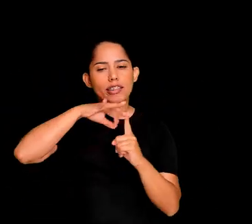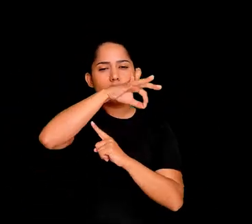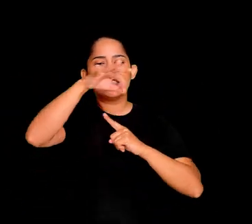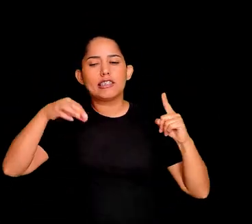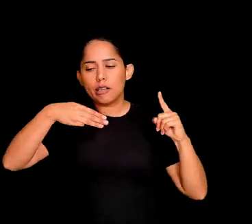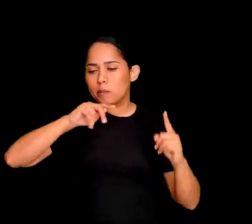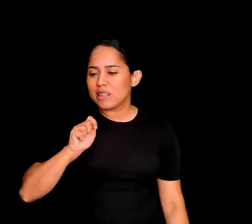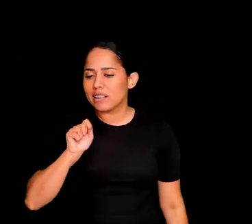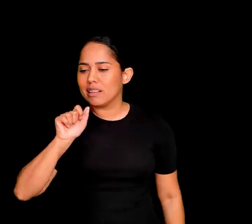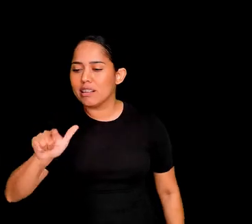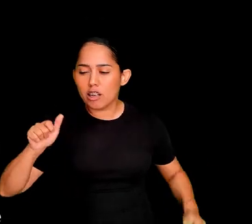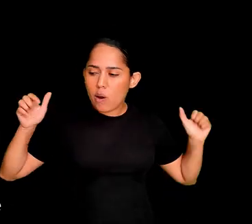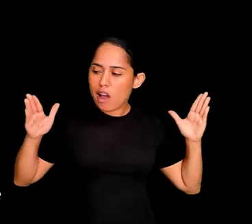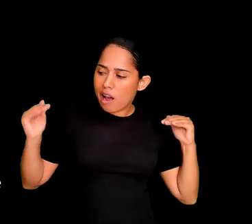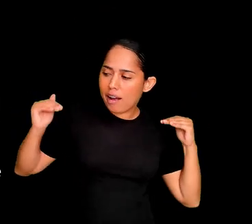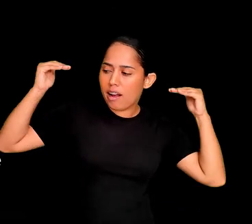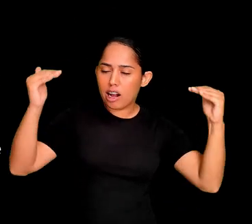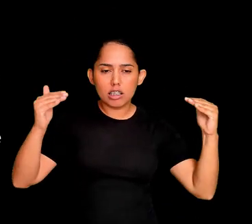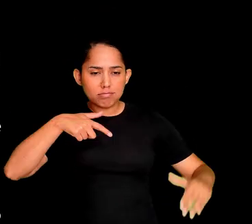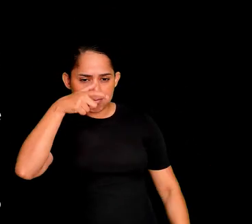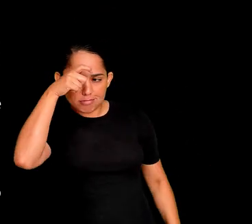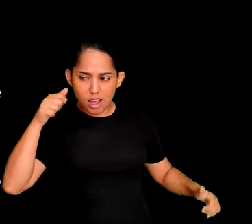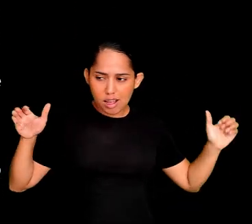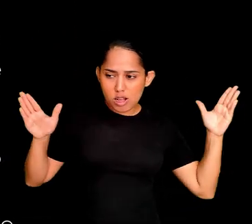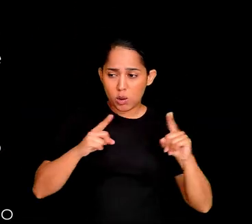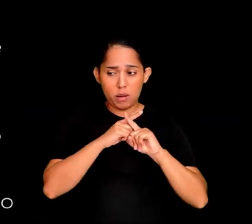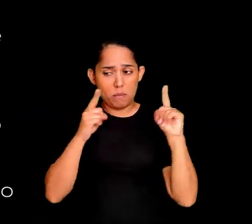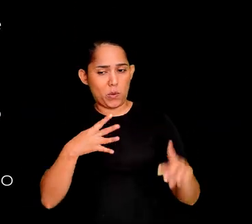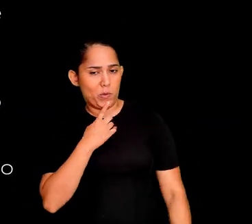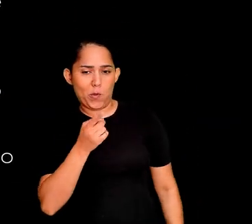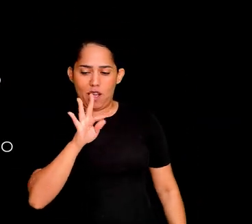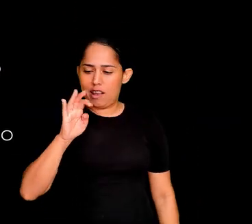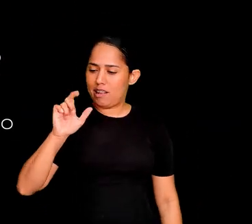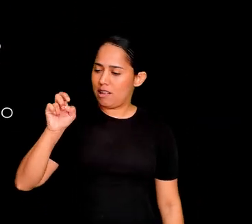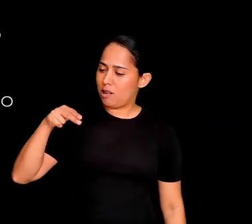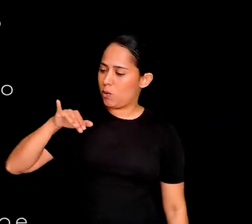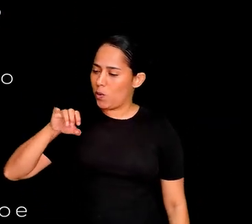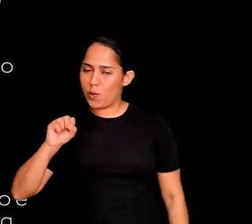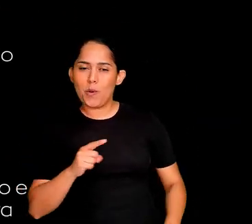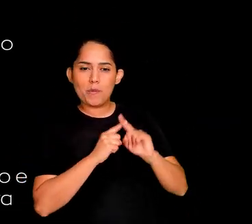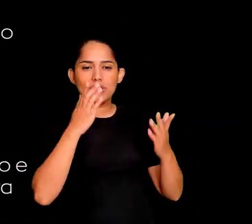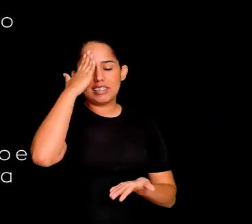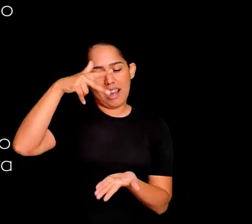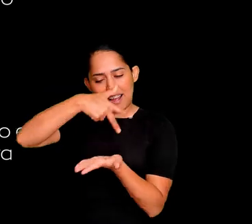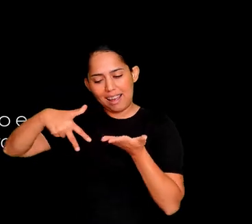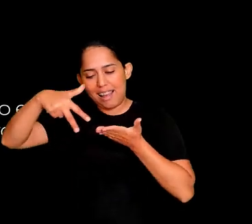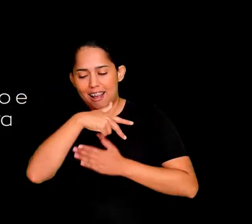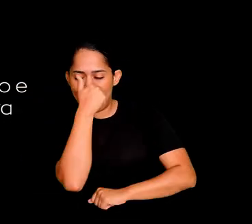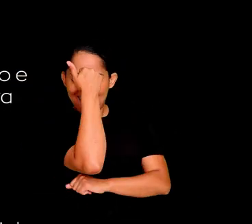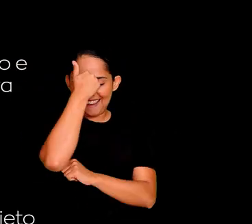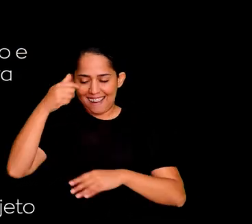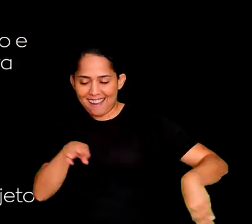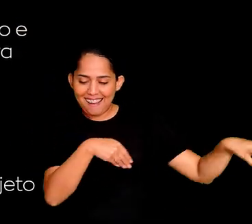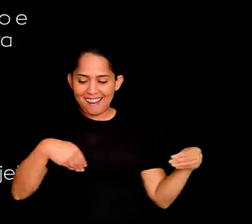Miguel Arcanjo, entre anjos e demônios. Não conhece telônios, mas sabe dançar. Forró, shot, chachado,